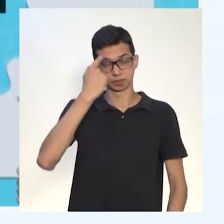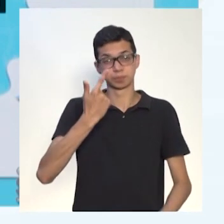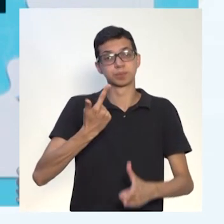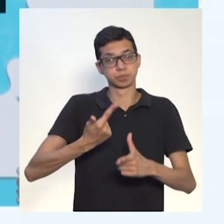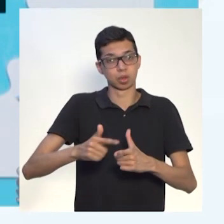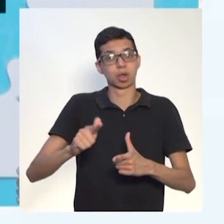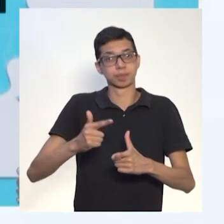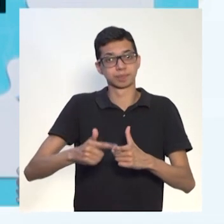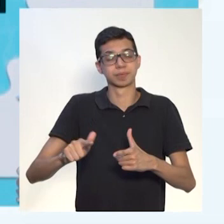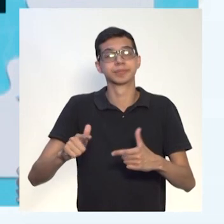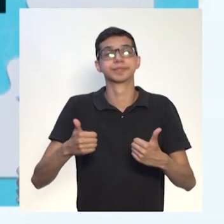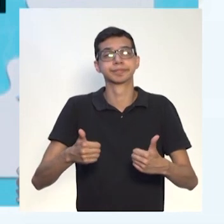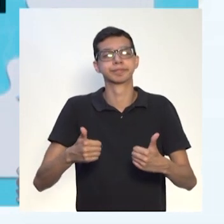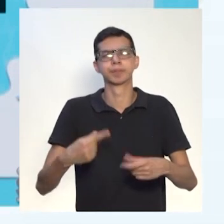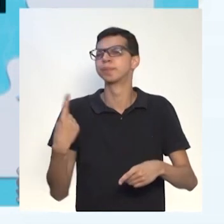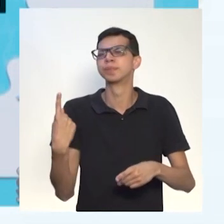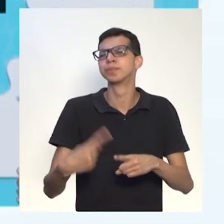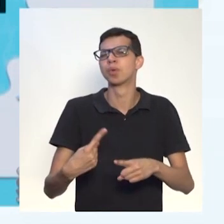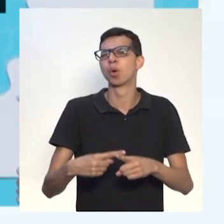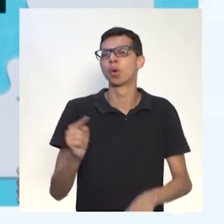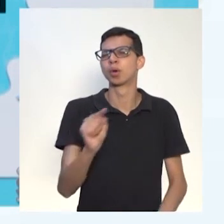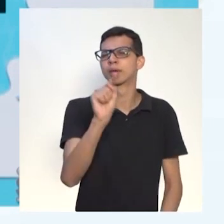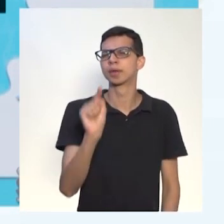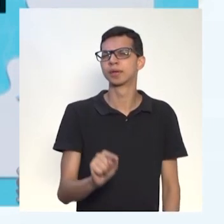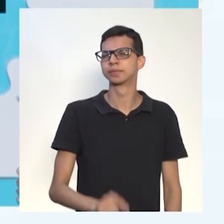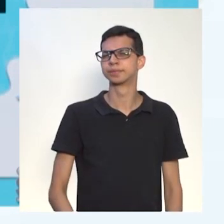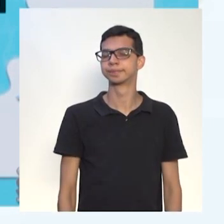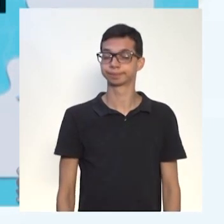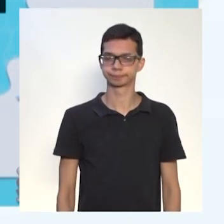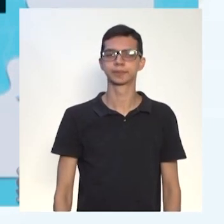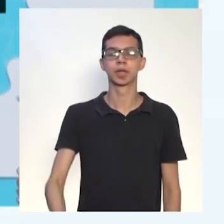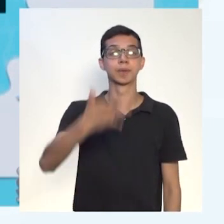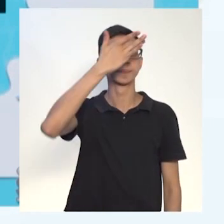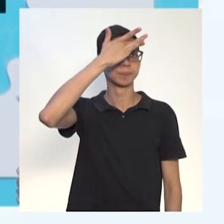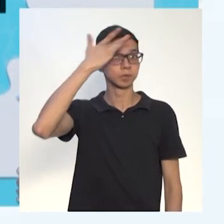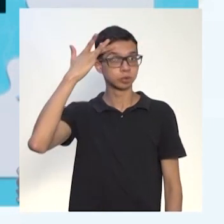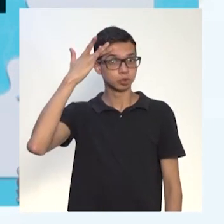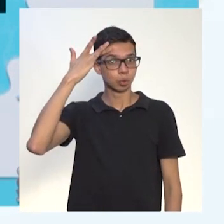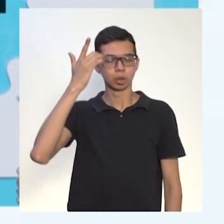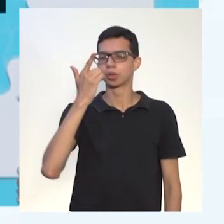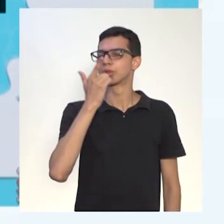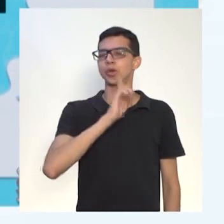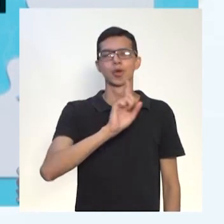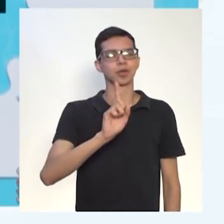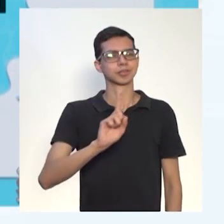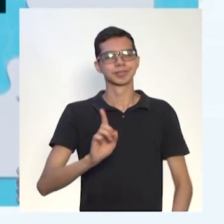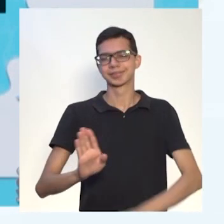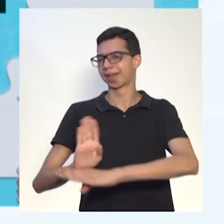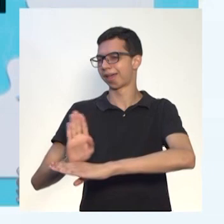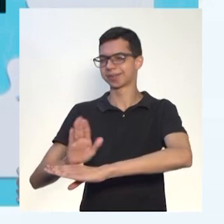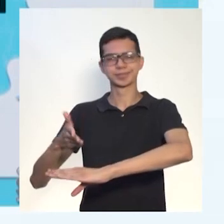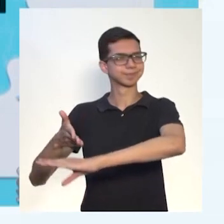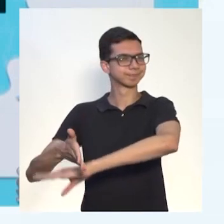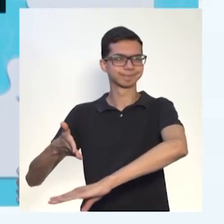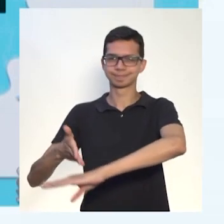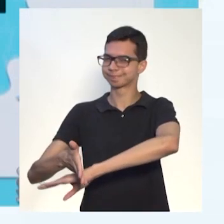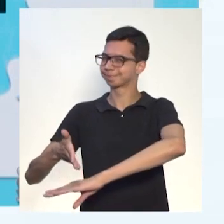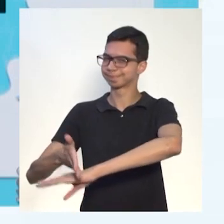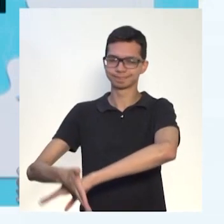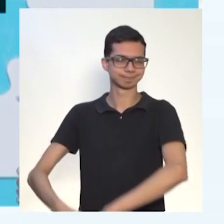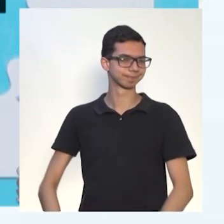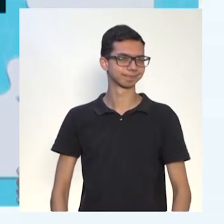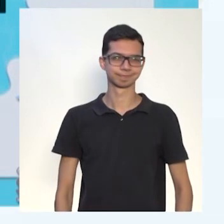Bom, as pessoas não conseguem acessar o cinema por conta de desigualdades.